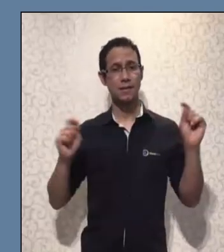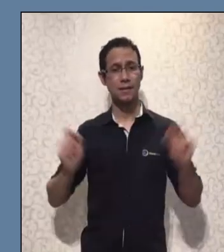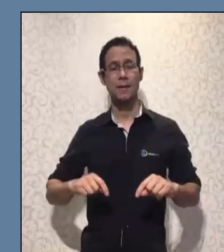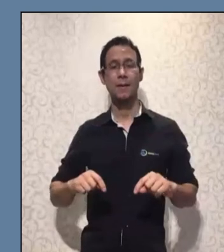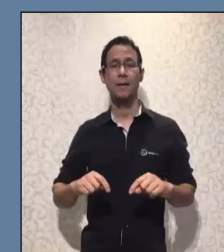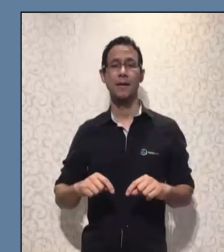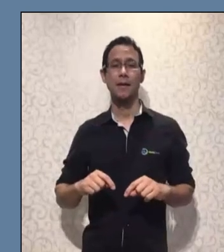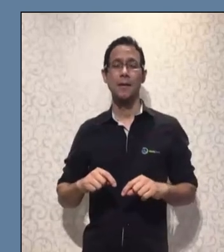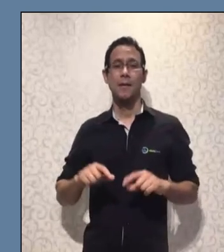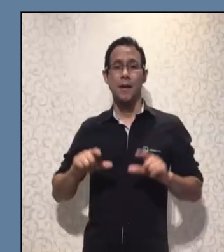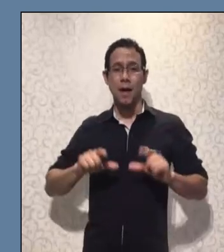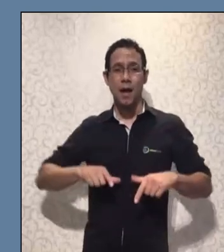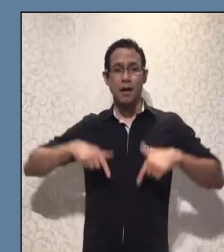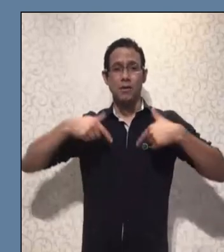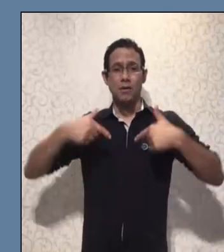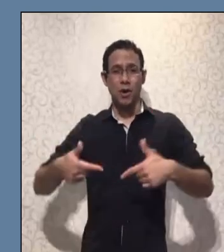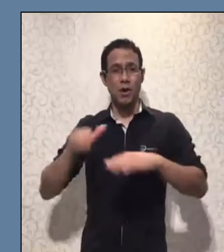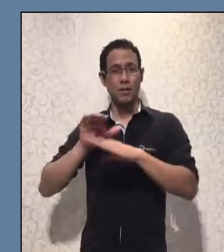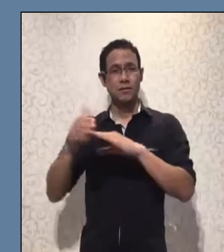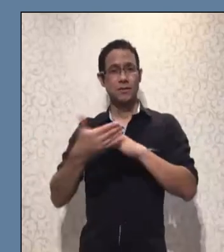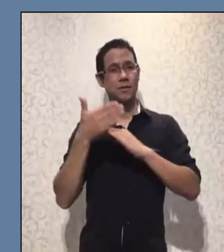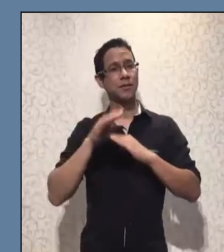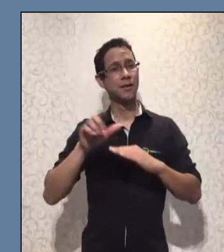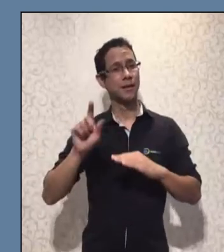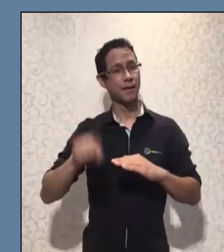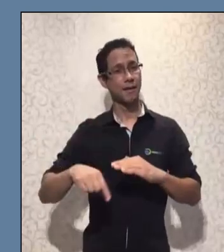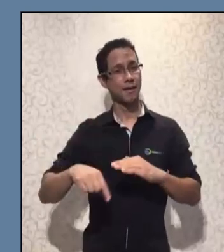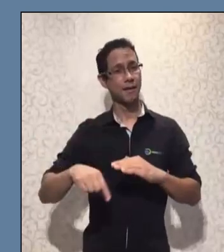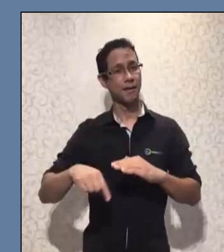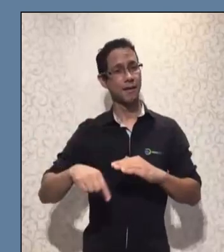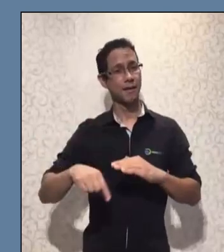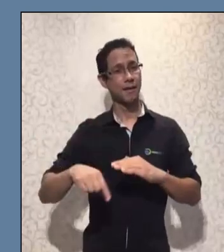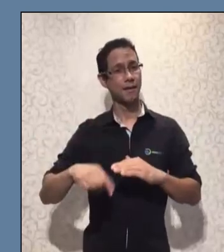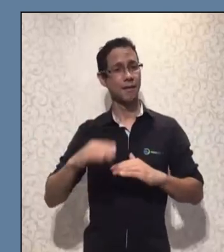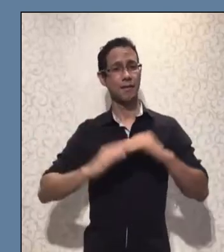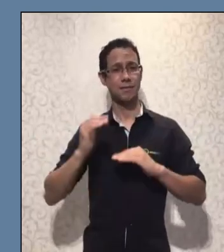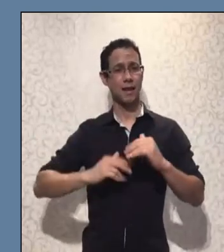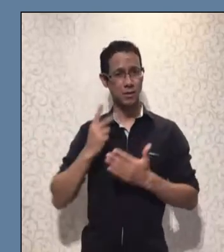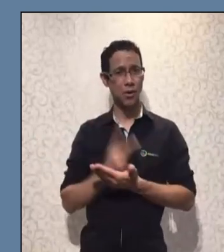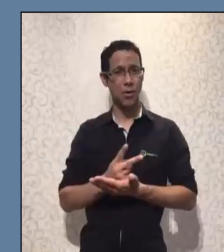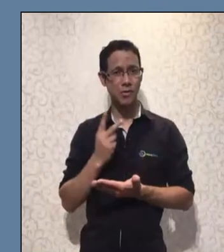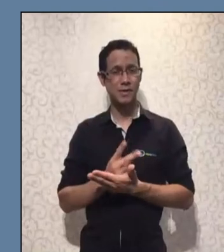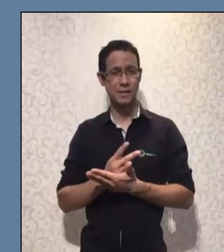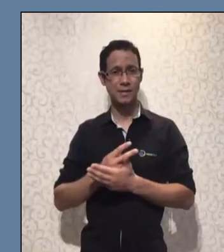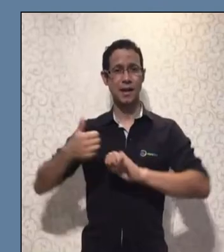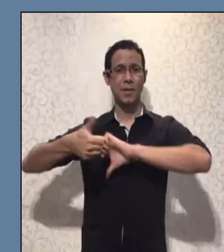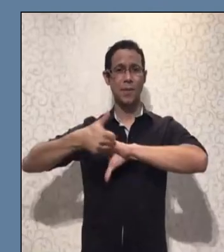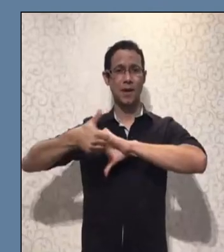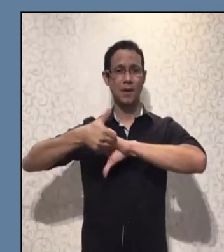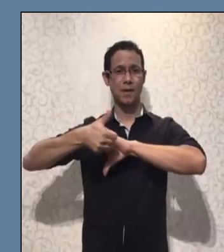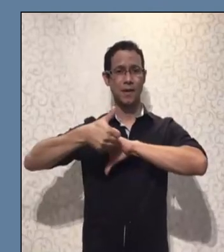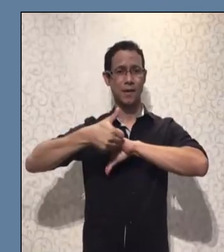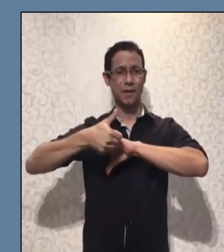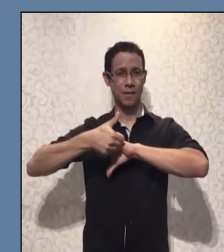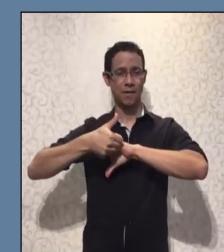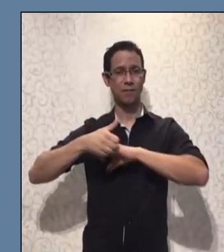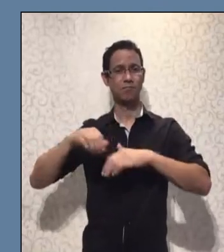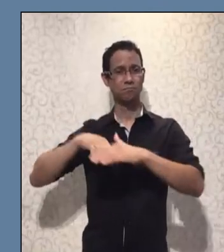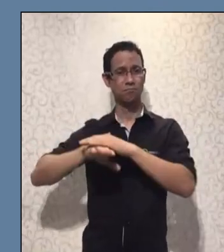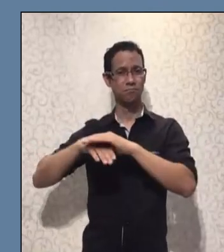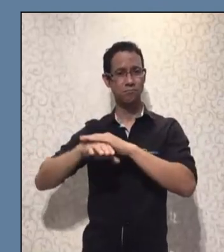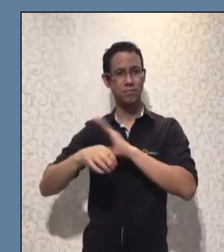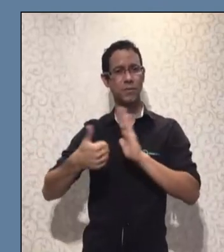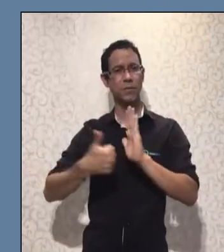nessa atividade, que é uma atividade constante, que é a de qualificação de acervos, né? De documentação dos acervos, e que é